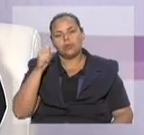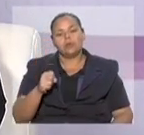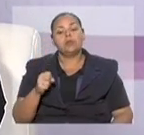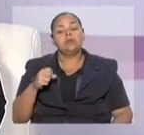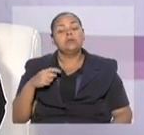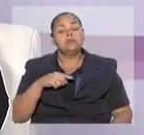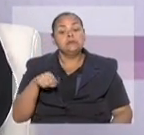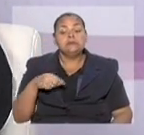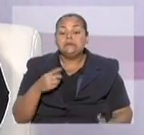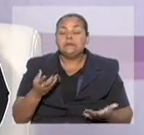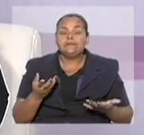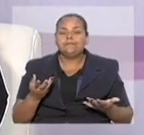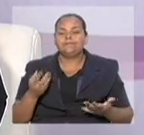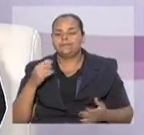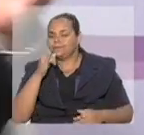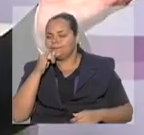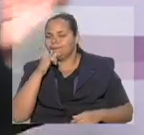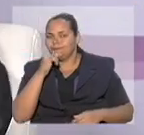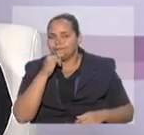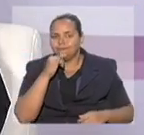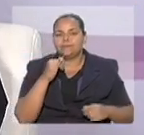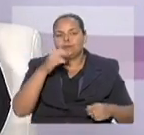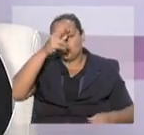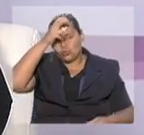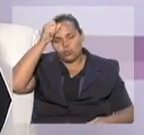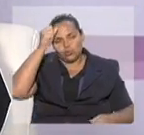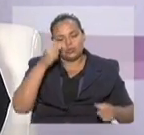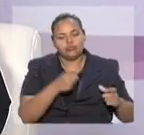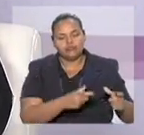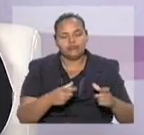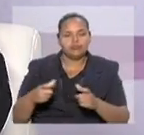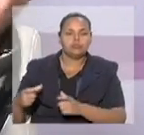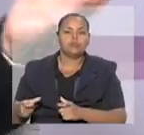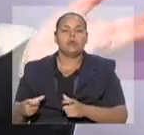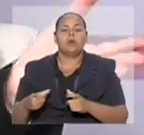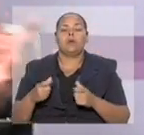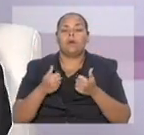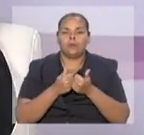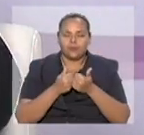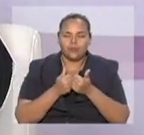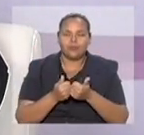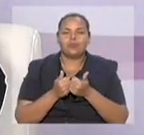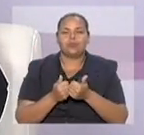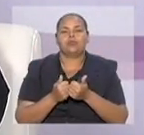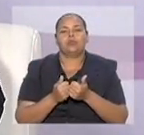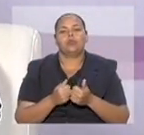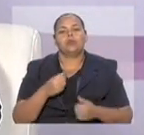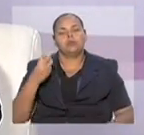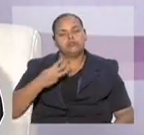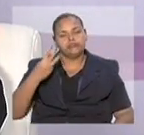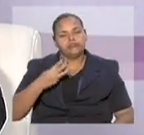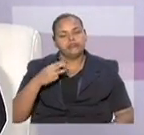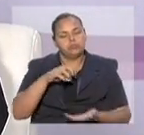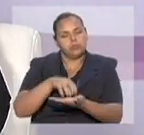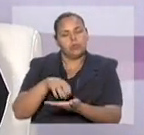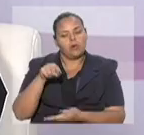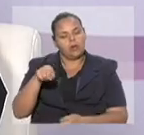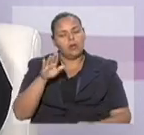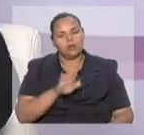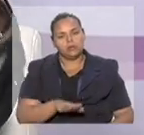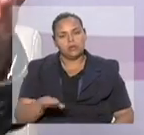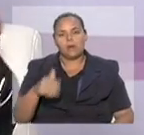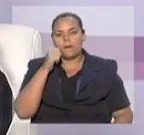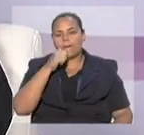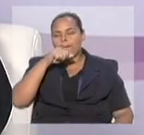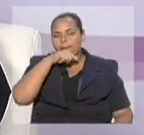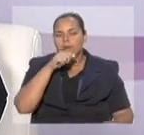uma articulação altamente complexa entre municípios, entre estruturas de transporte, entre o terceiro setor para dar suporte para aquela criança, para